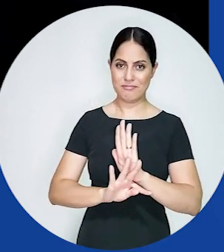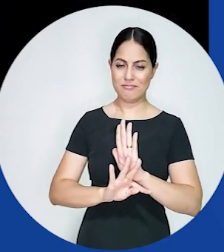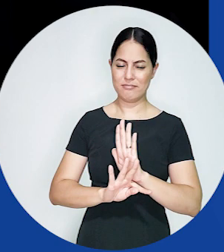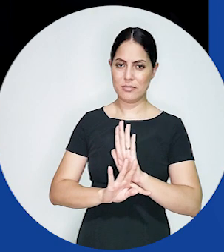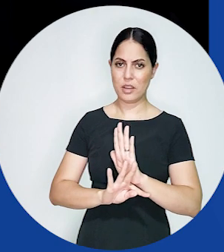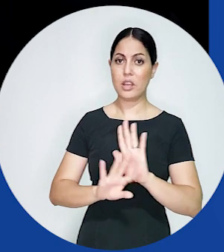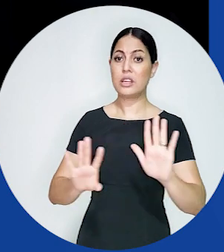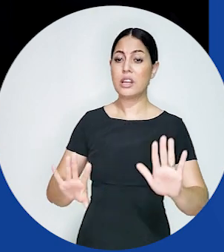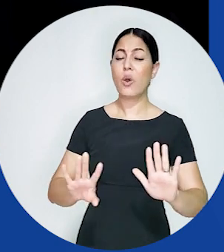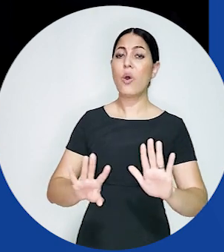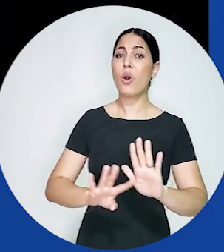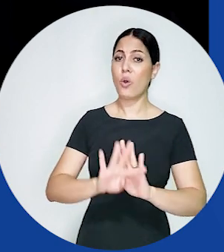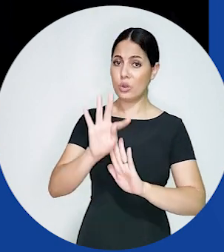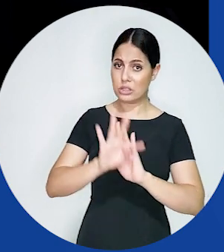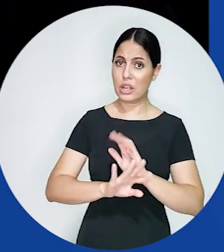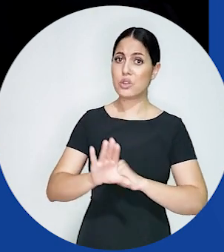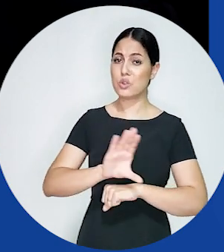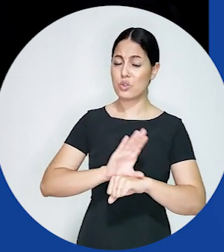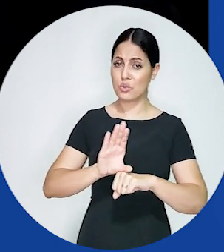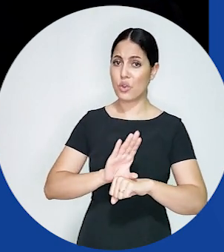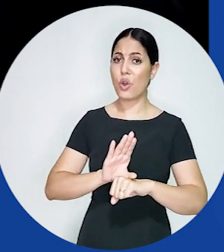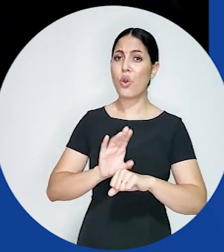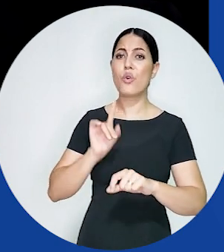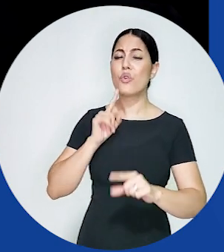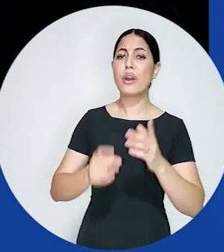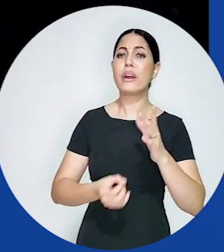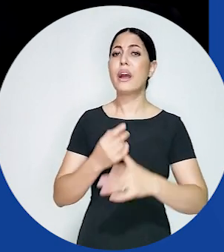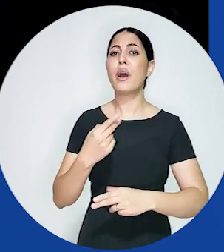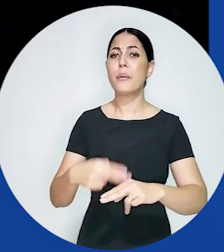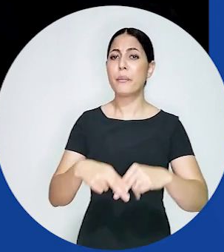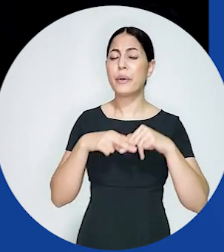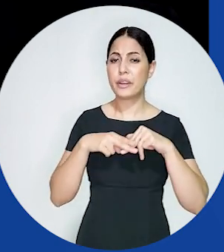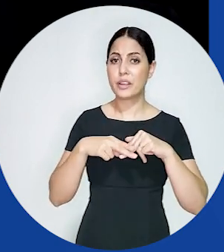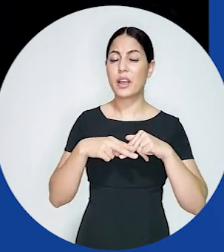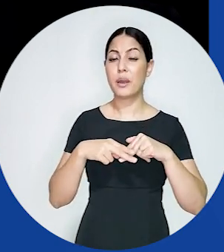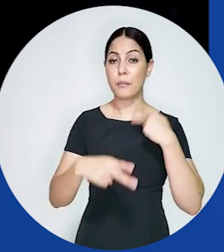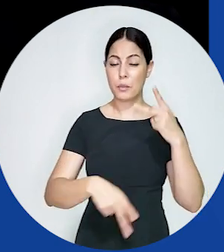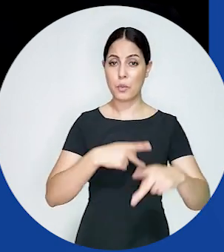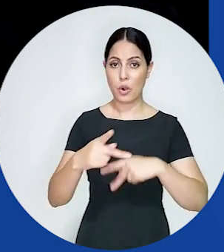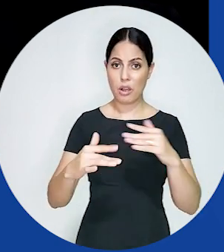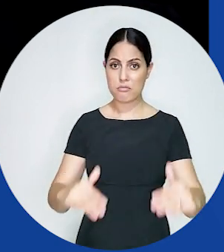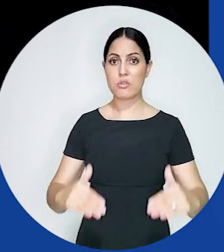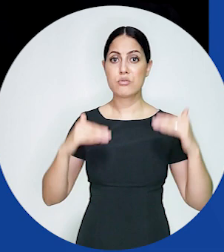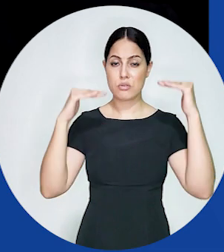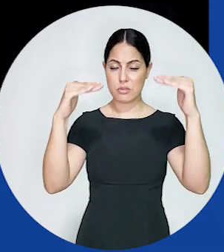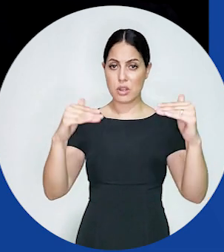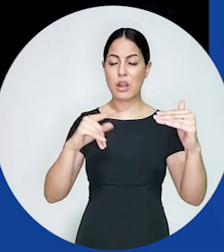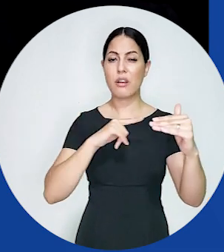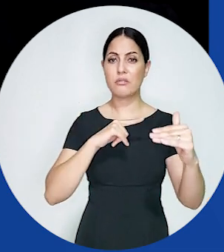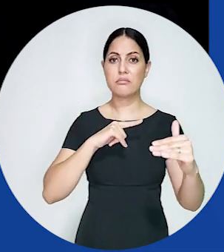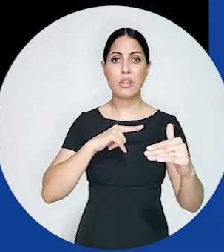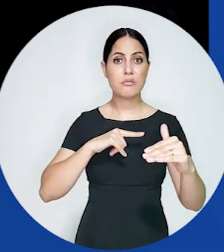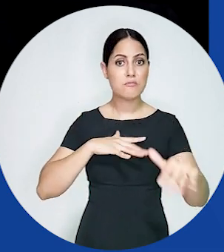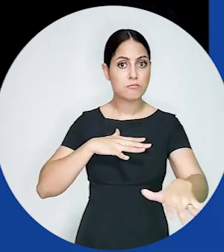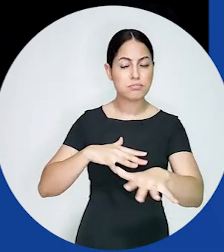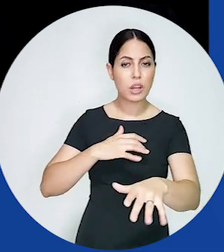texto constitucional nasceu de uma manifestação da soberania popular, não é? A soberania popular